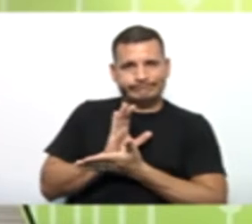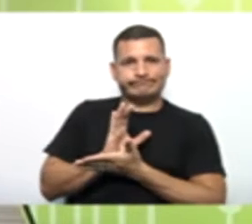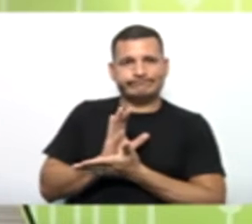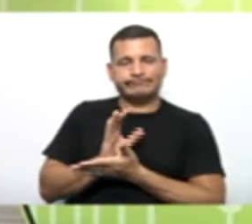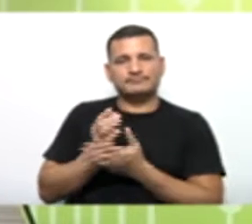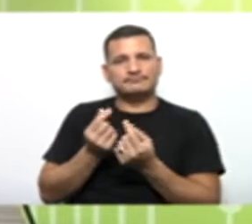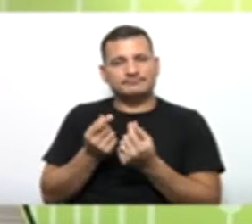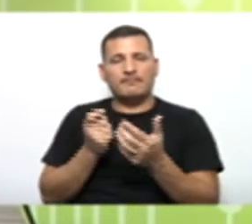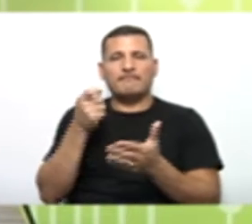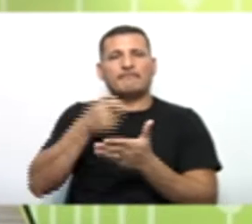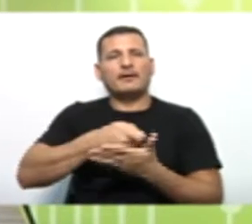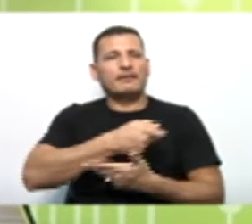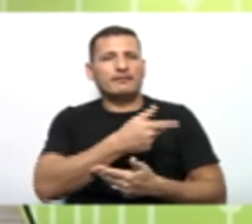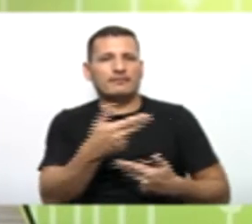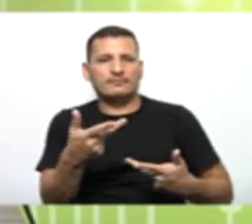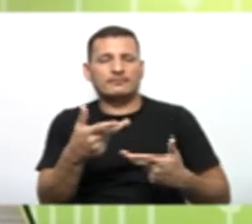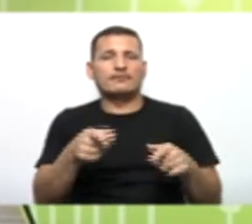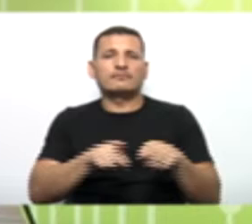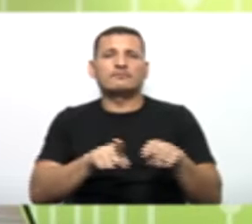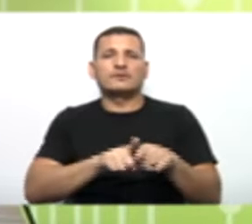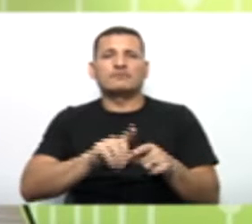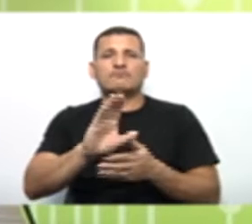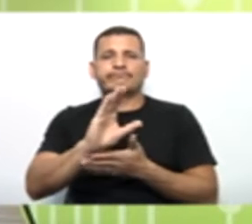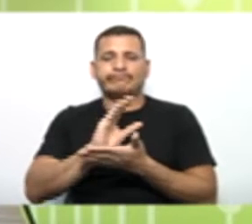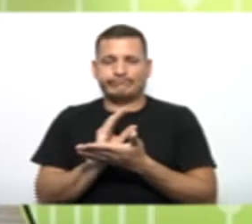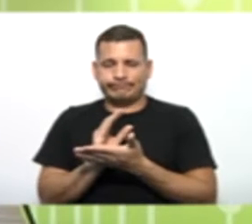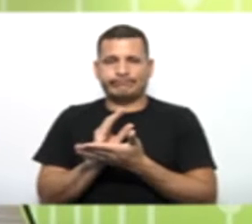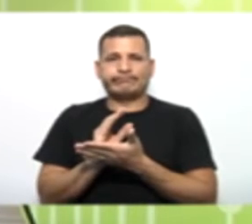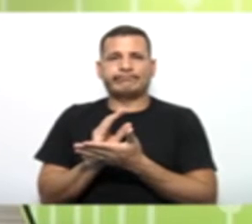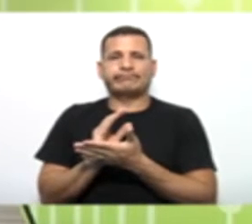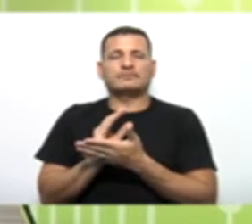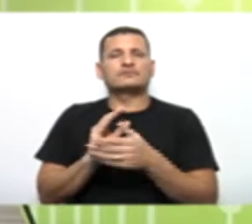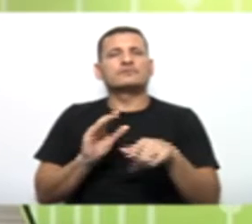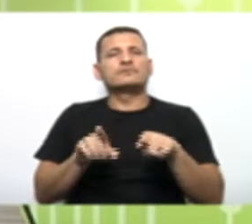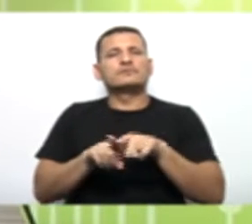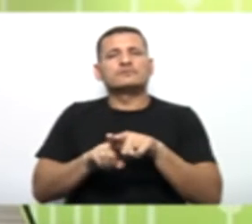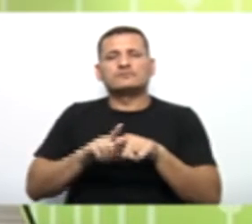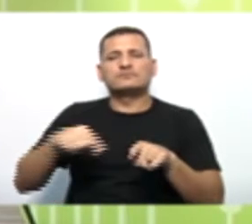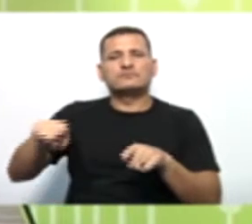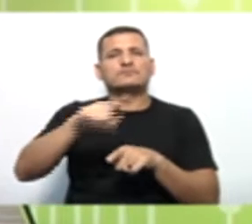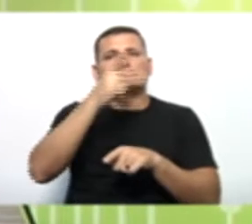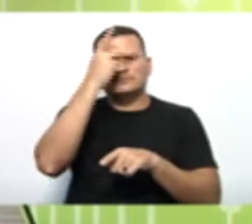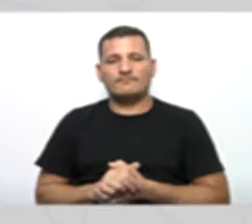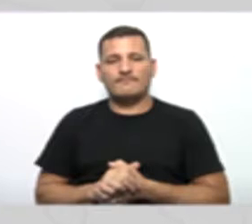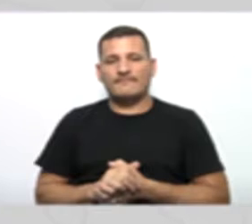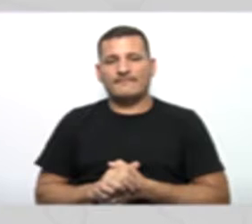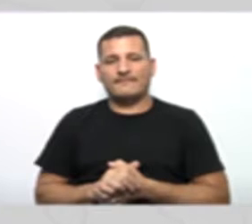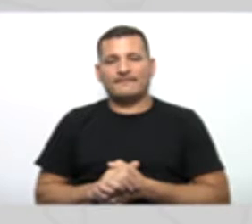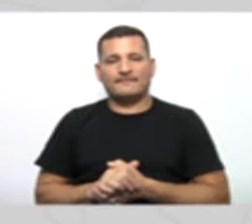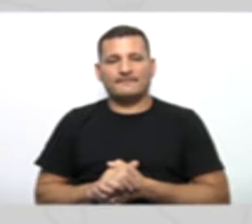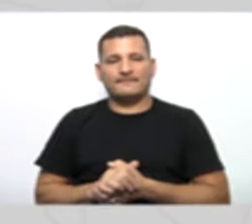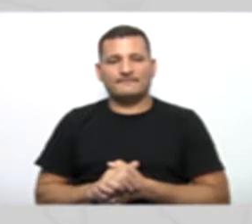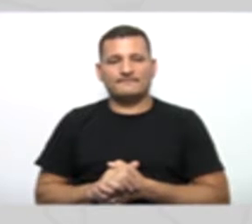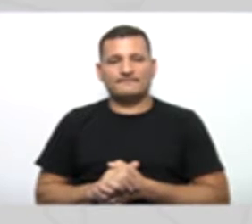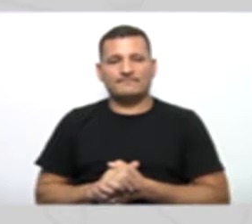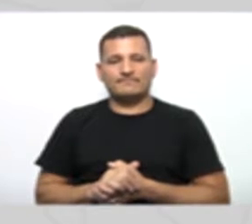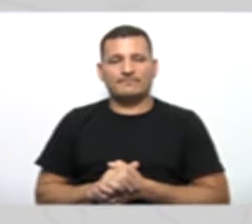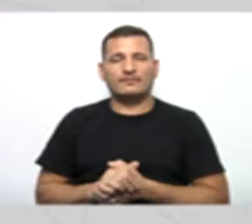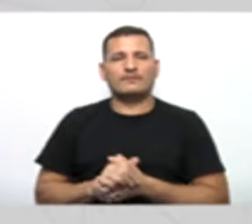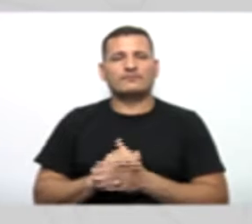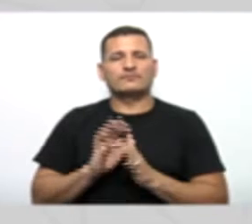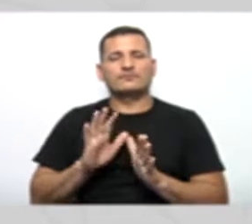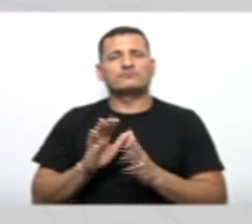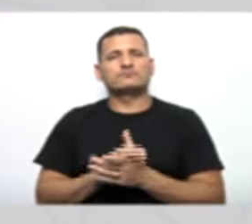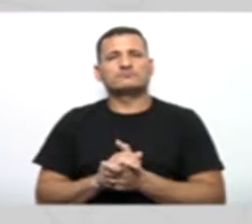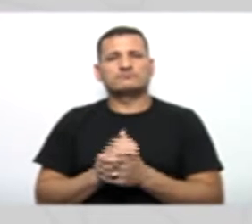e também gerar um lucro justo para aquelas pessoas que estão fazendo esse investimento. Então, o